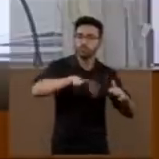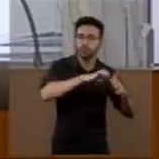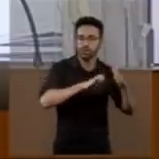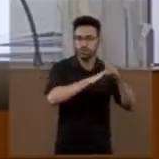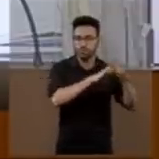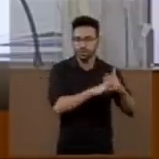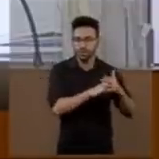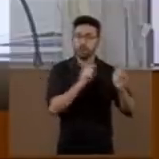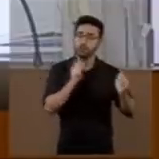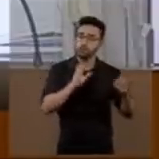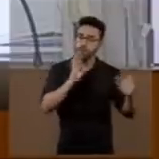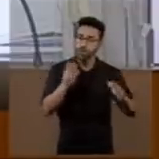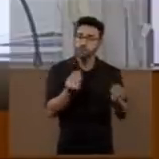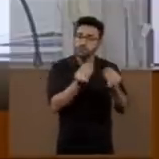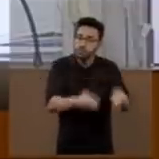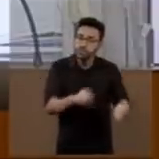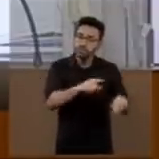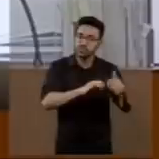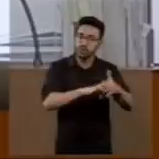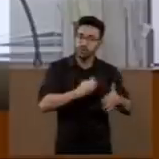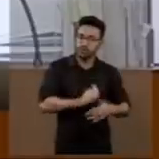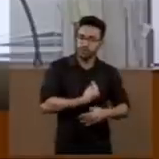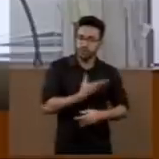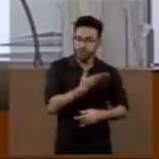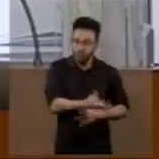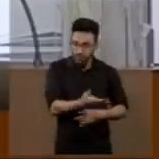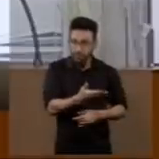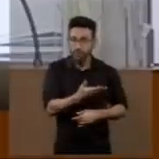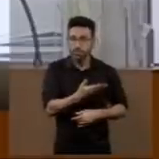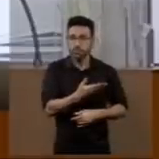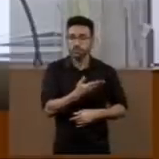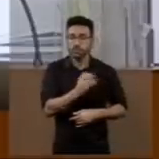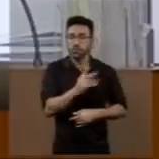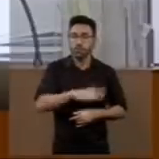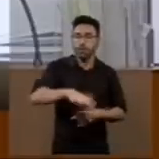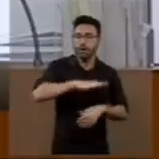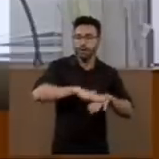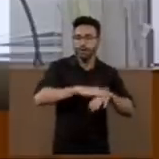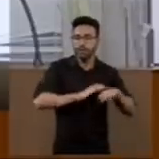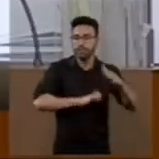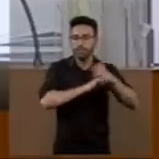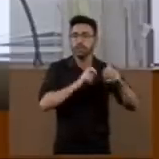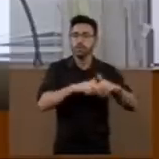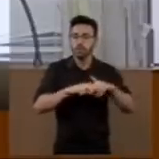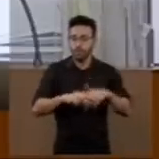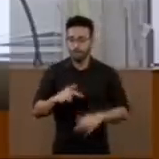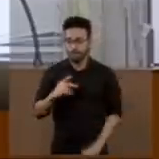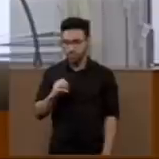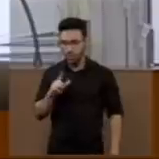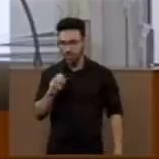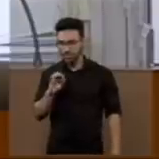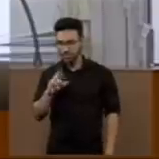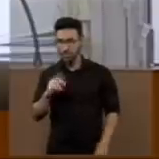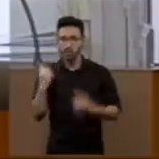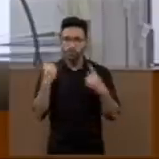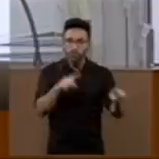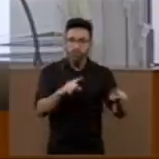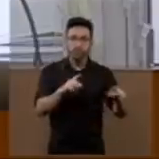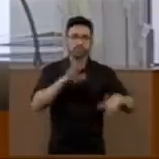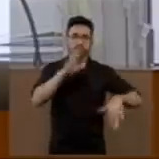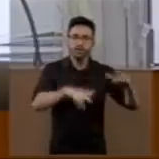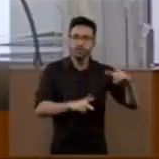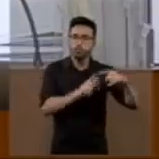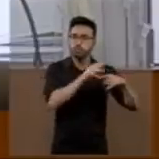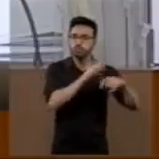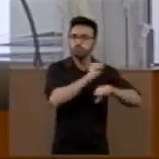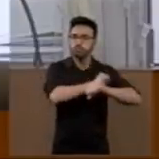podem comprometer a própria existência da empresa ou desempenho empresarial, a sanção política pode pôr um fim abrupto ao